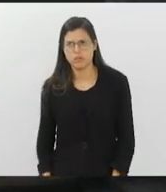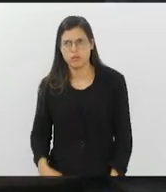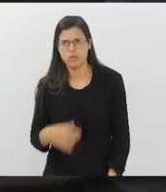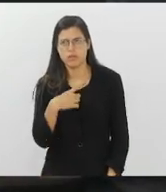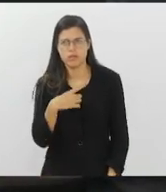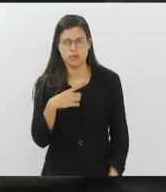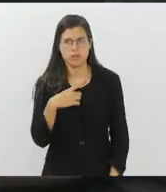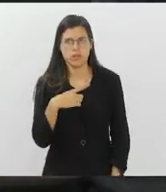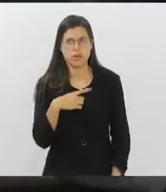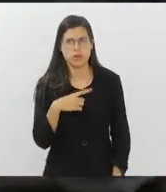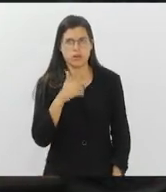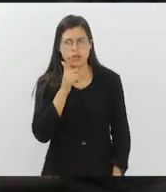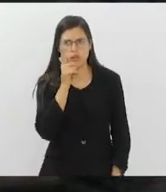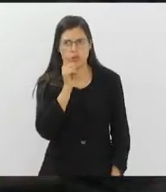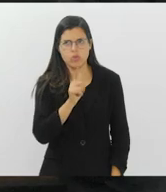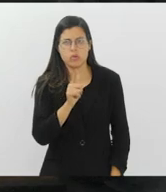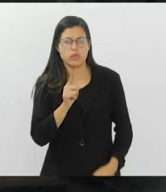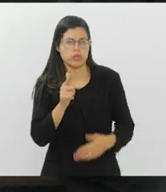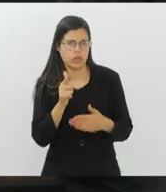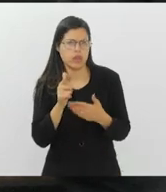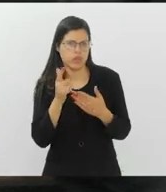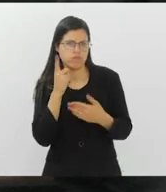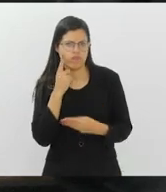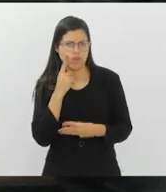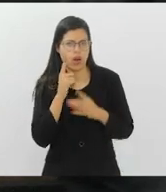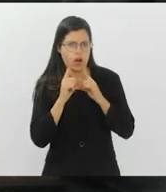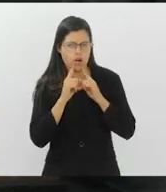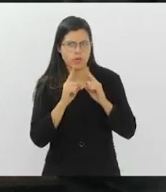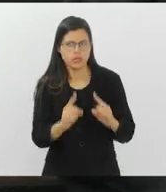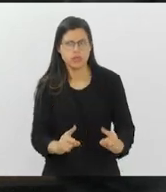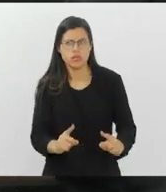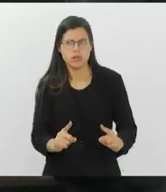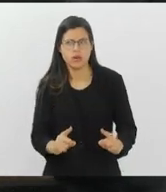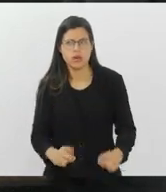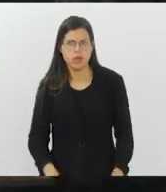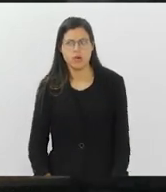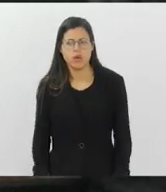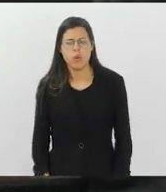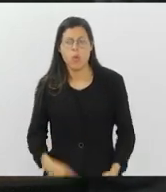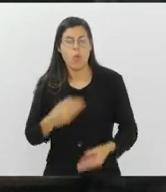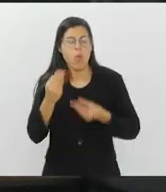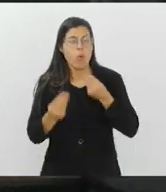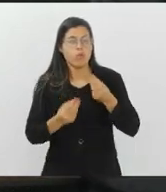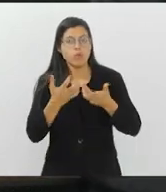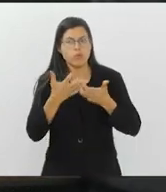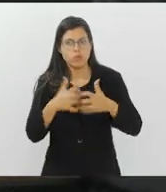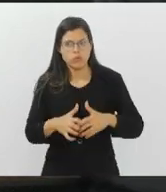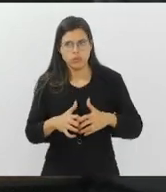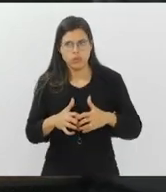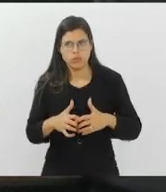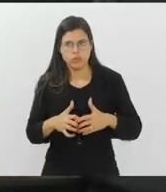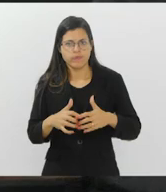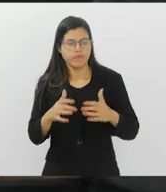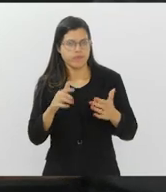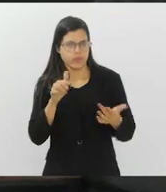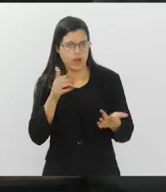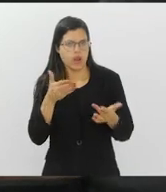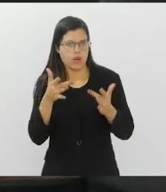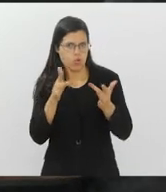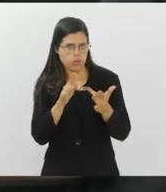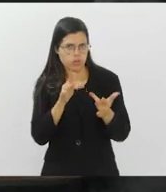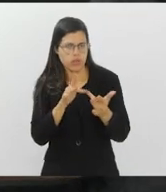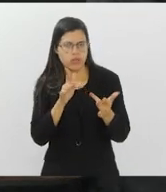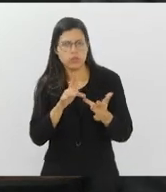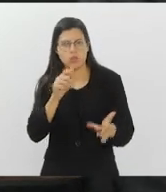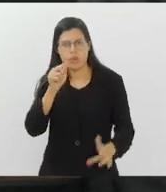gente consegue ter acesso às informações e com relação à reclamação propriamente dita. Como é que funciona? Uma vez entrando em contato com a agência,